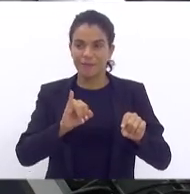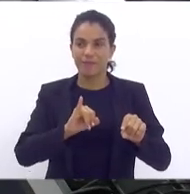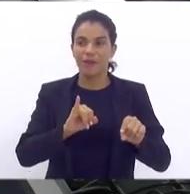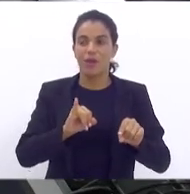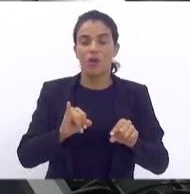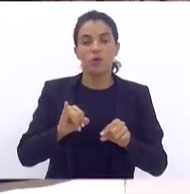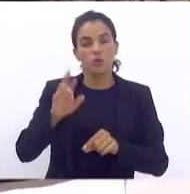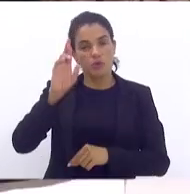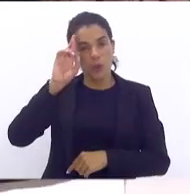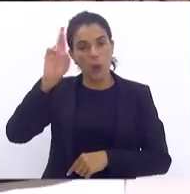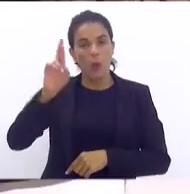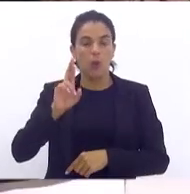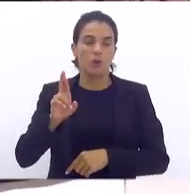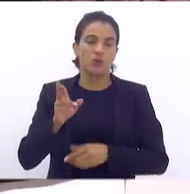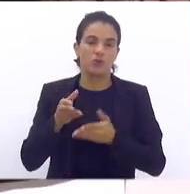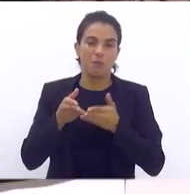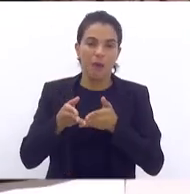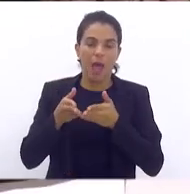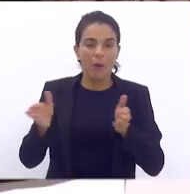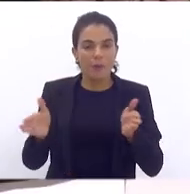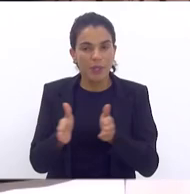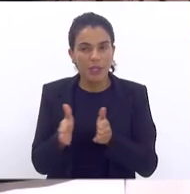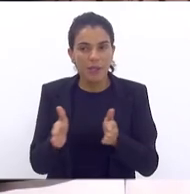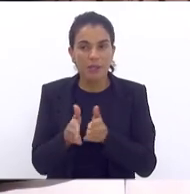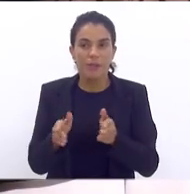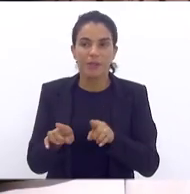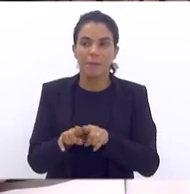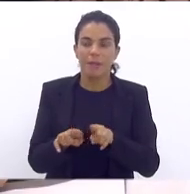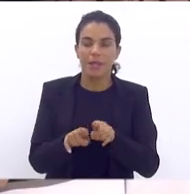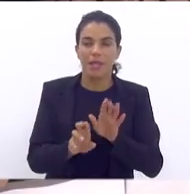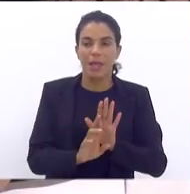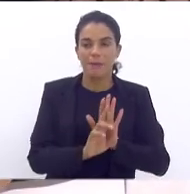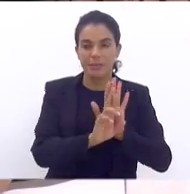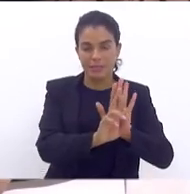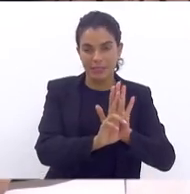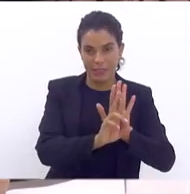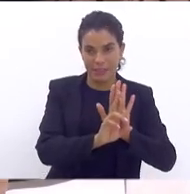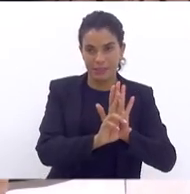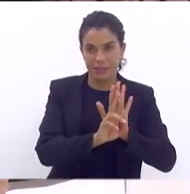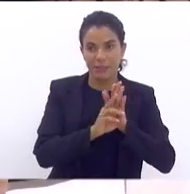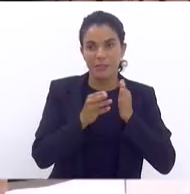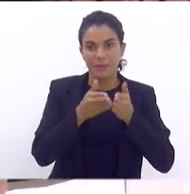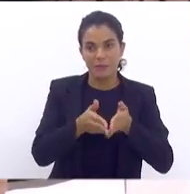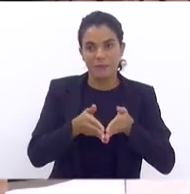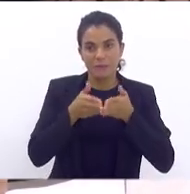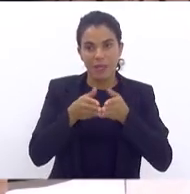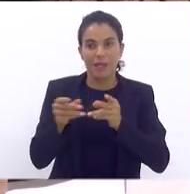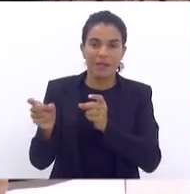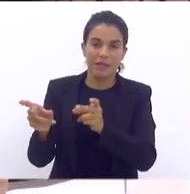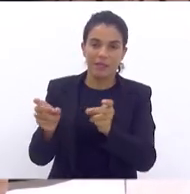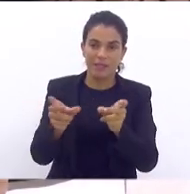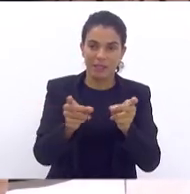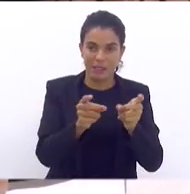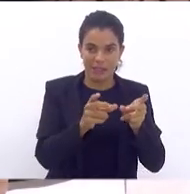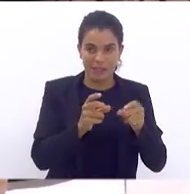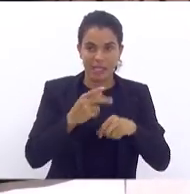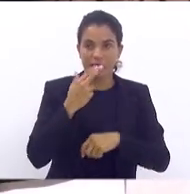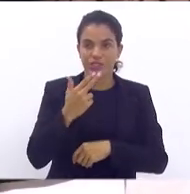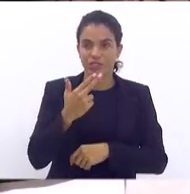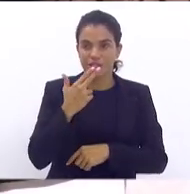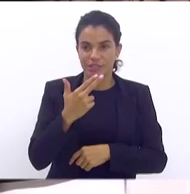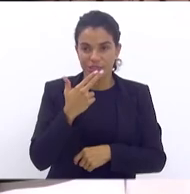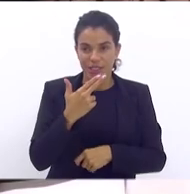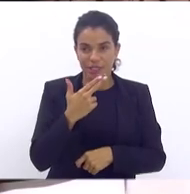armadores, carregadores, consignatários e seus prepostos no Brasil de embarcações mercantes estrangeiras. Então, sim,